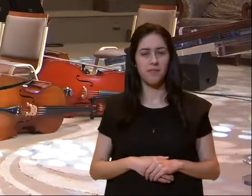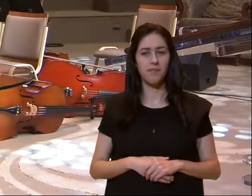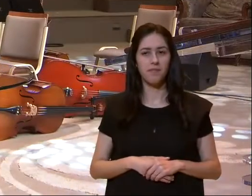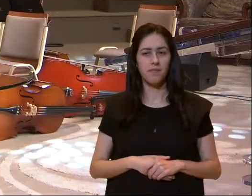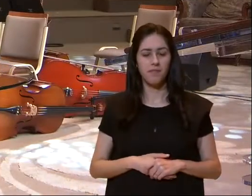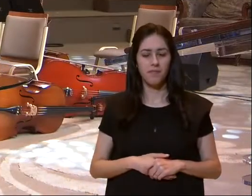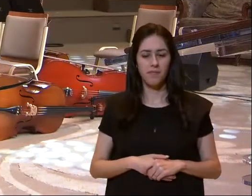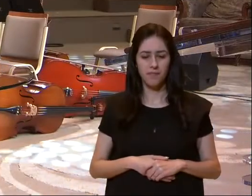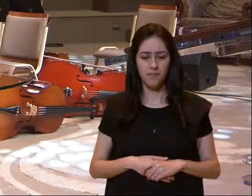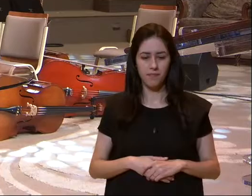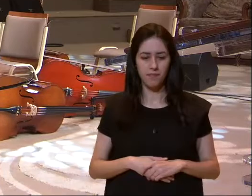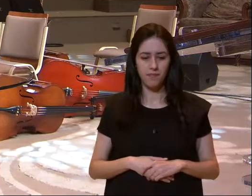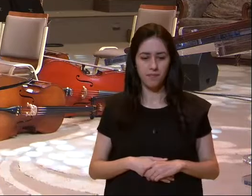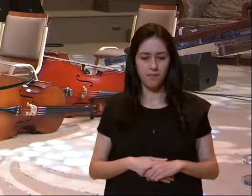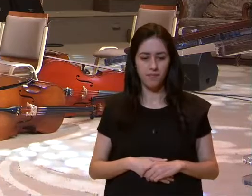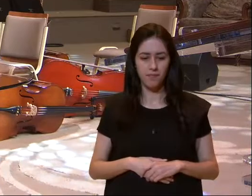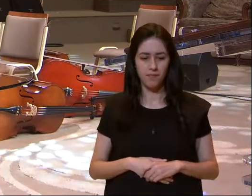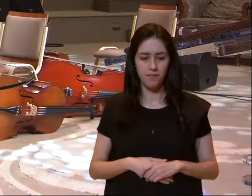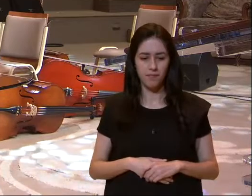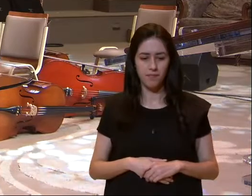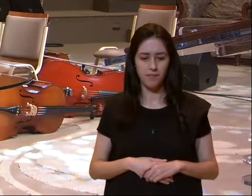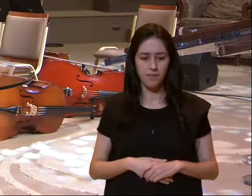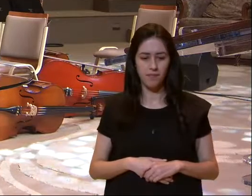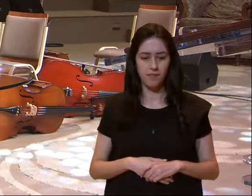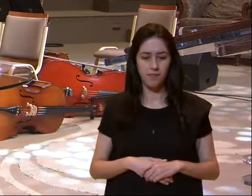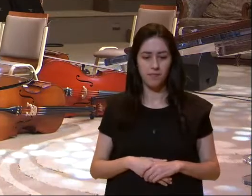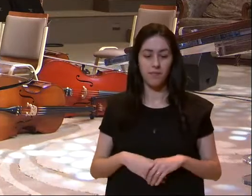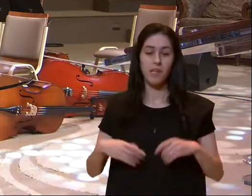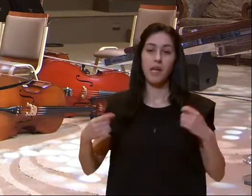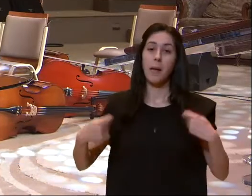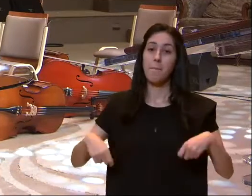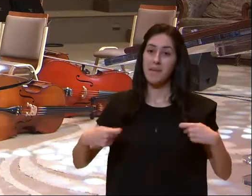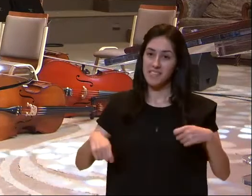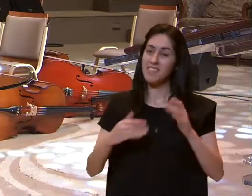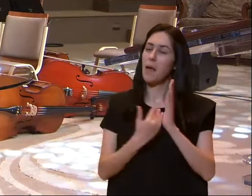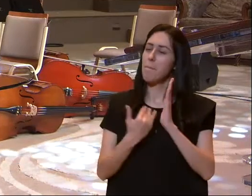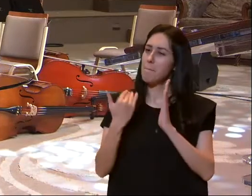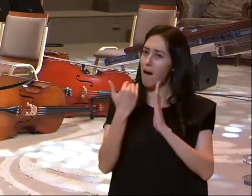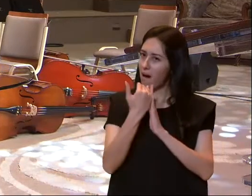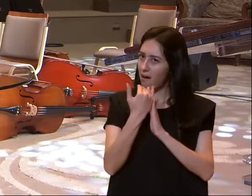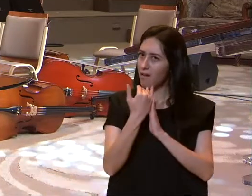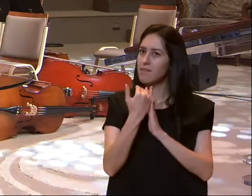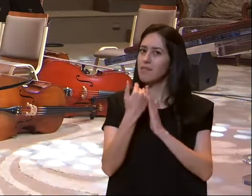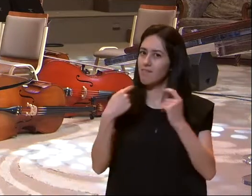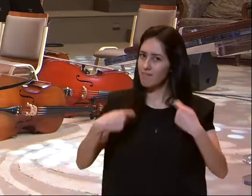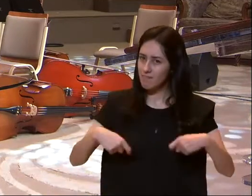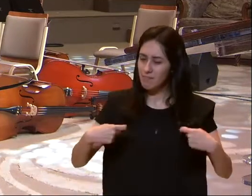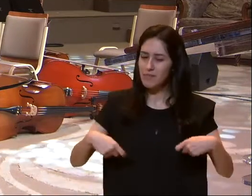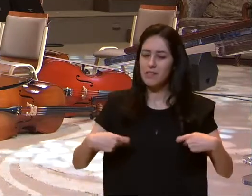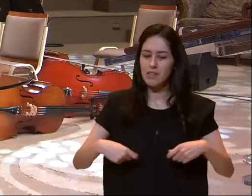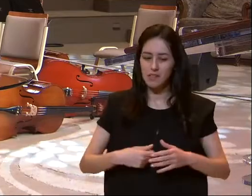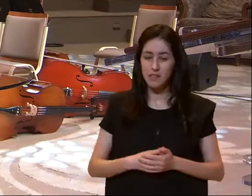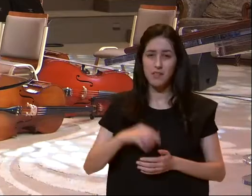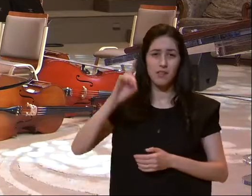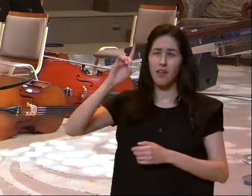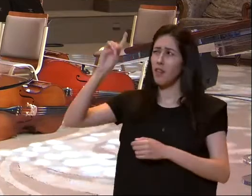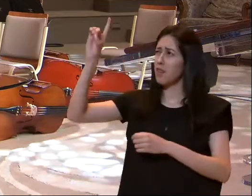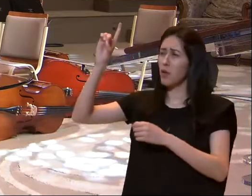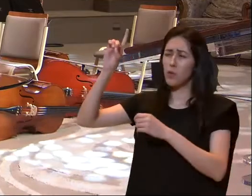É um sinalizador de que precisamos de mais. E Ele é fonte